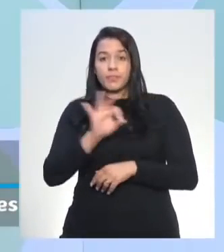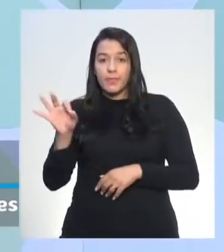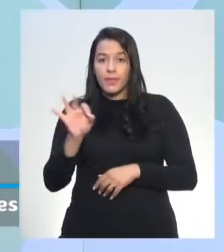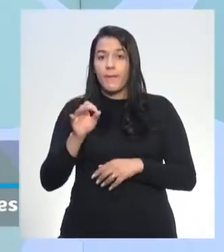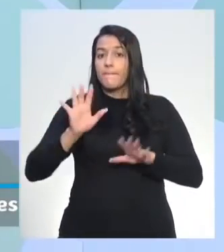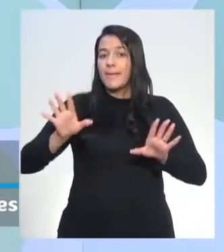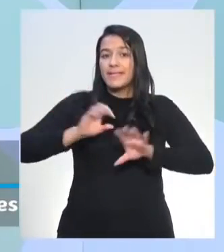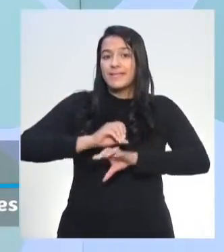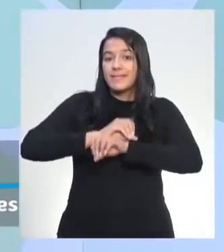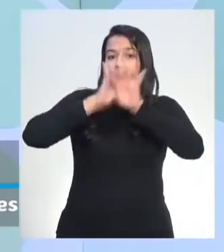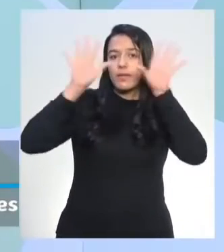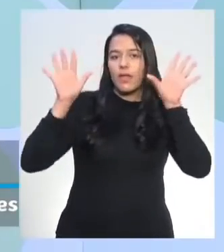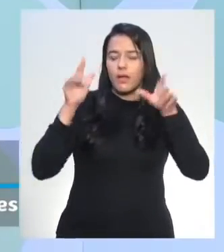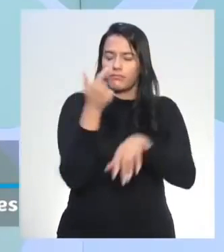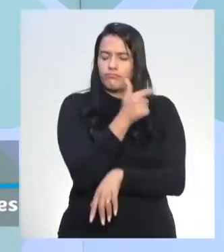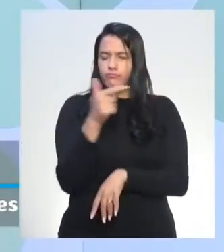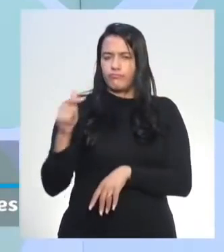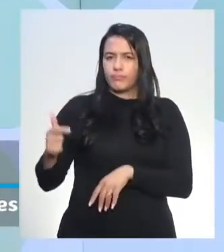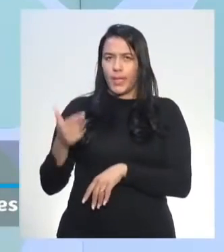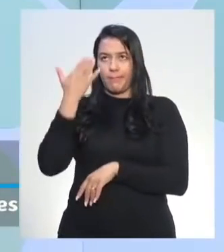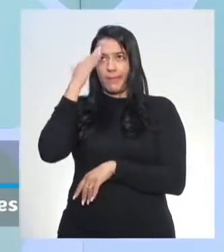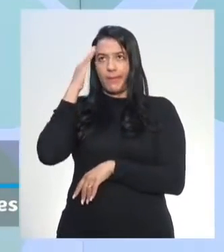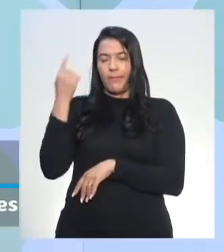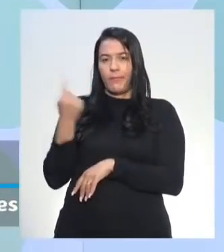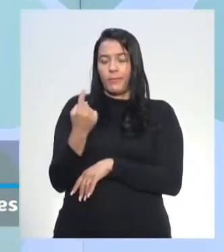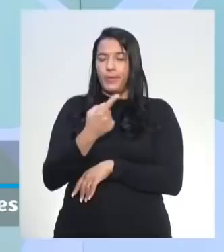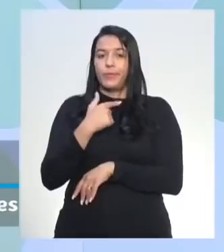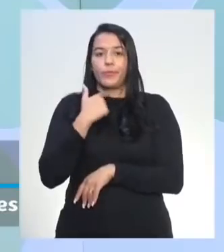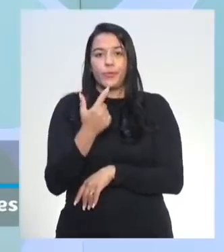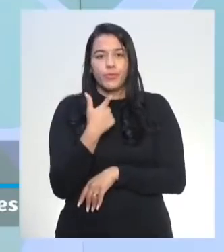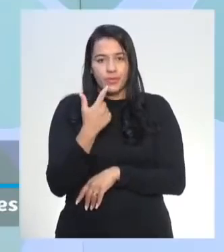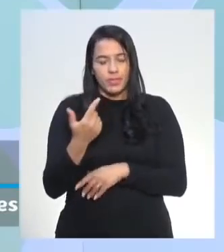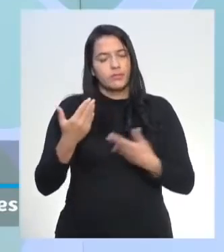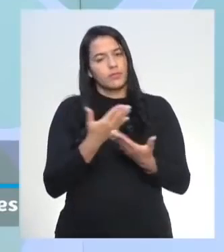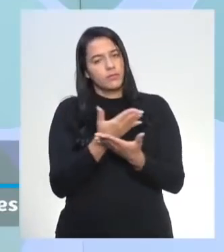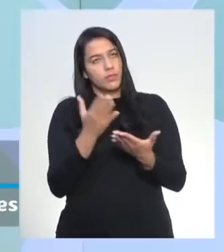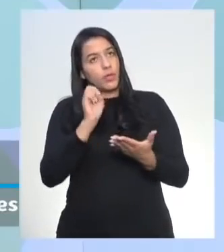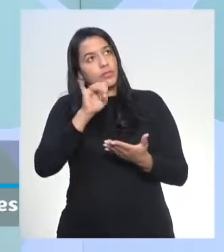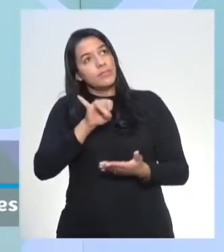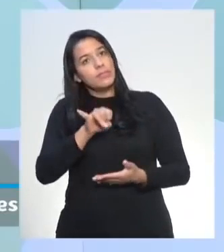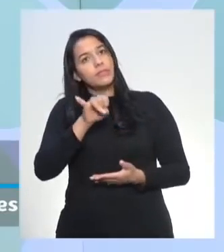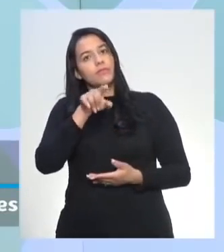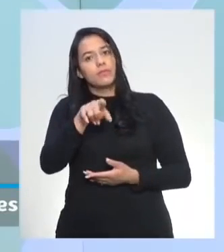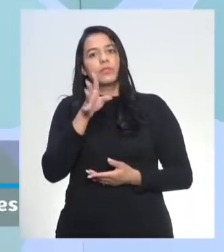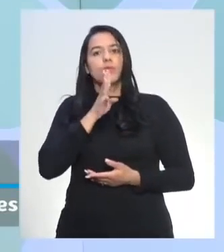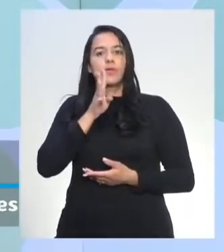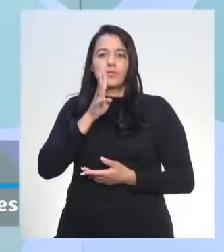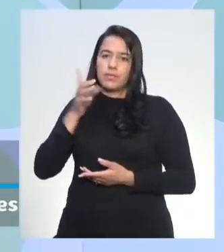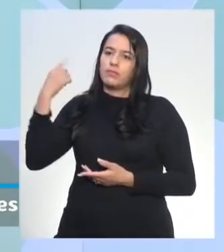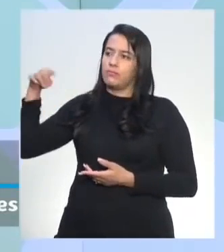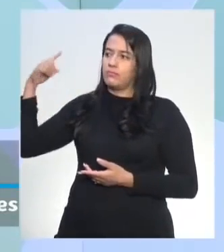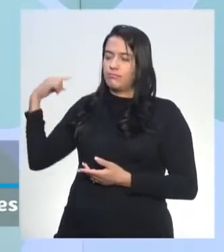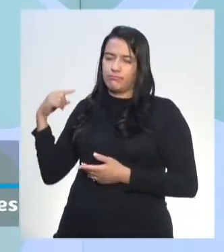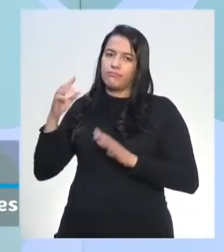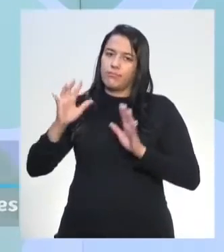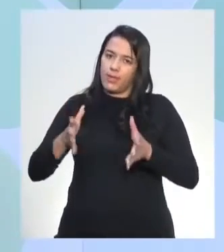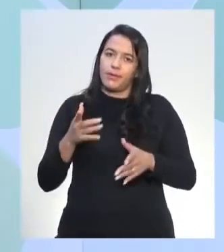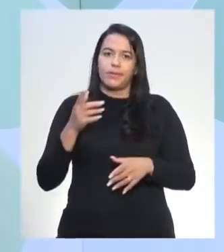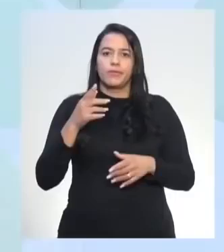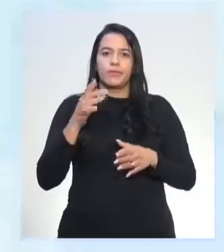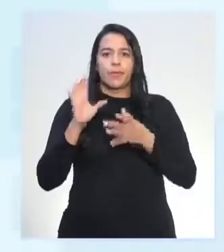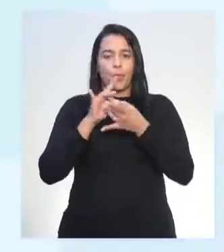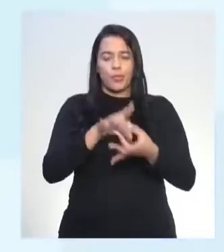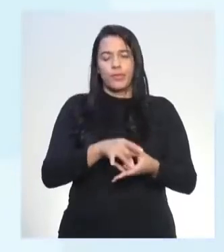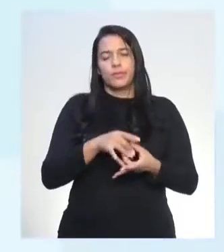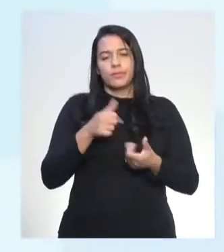tão esclarecedor, não dá para você entender de primeira, a não ser que você estivesse familiarizado com esse contexto, ok? Vamos para o